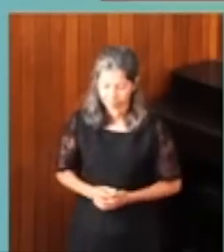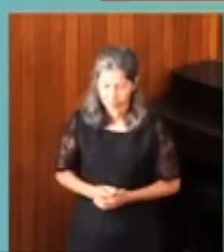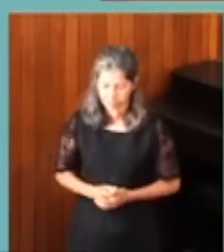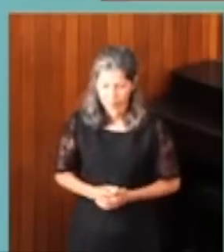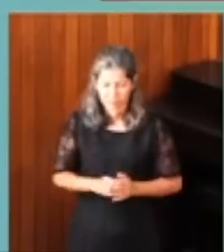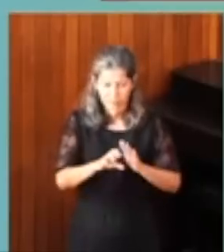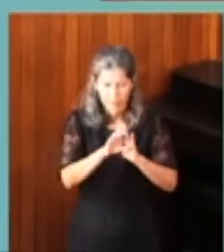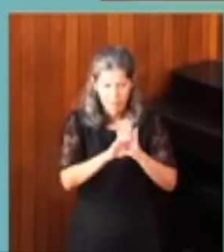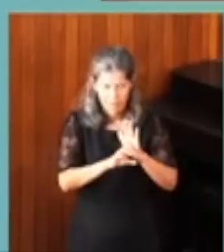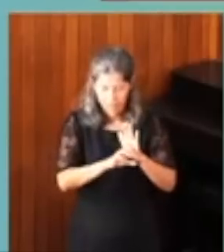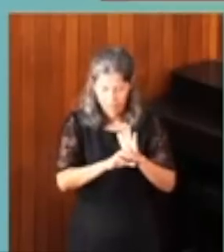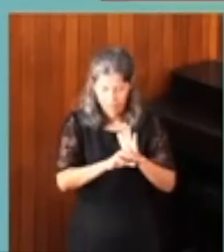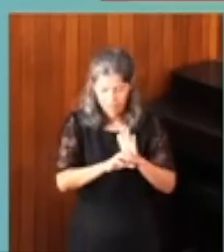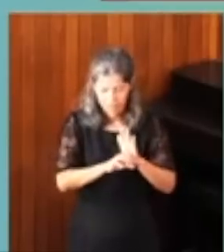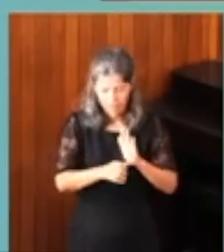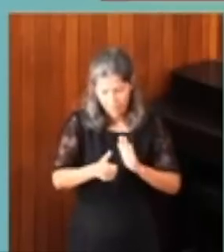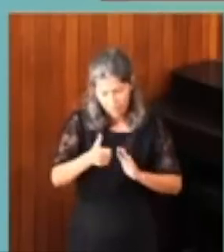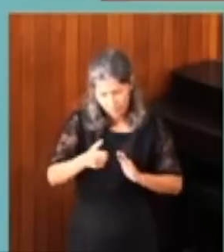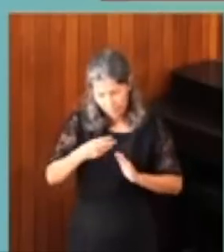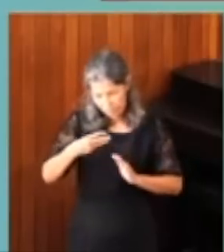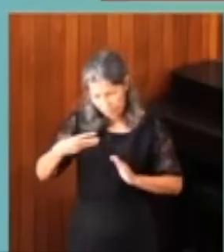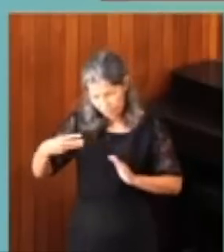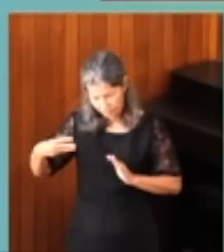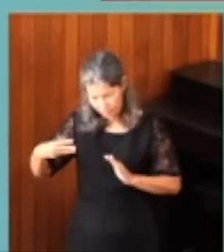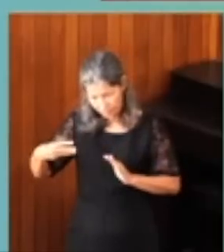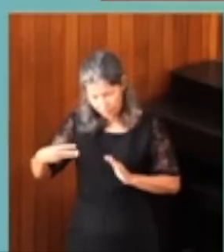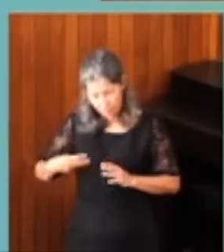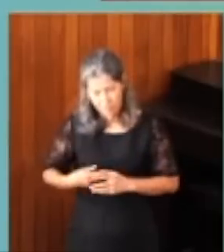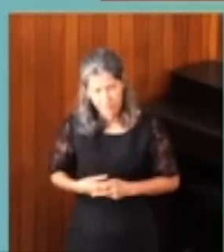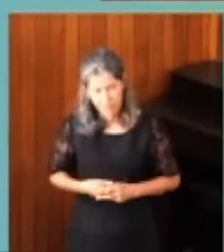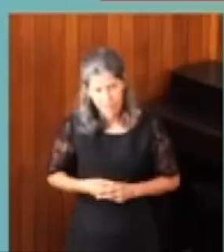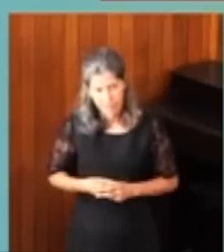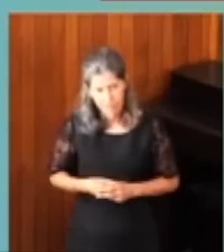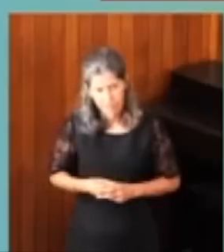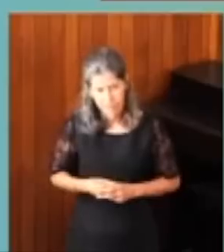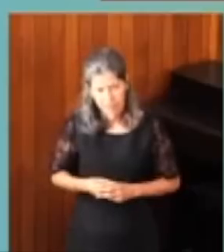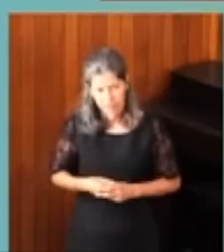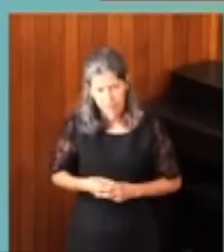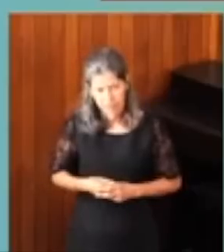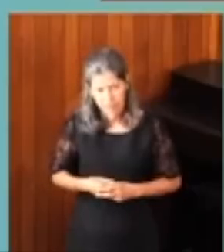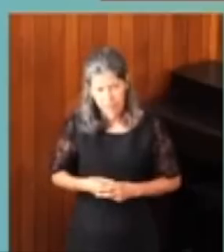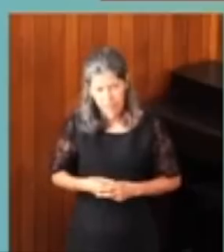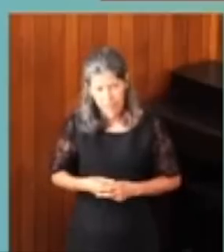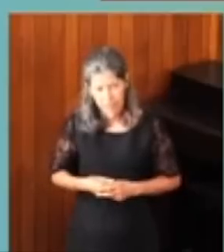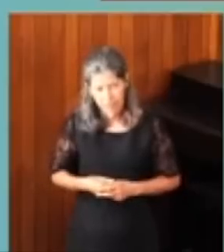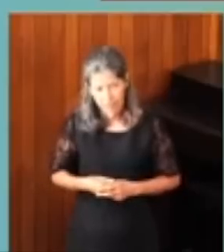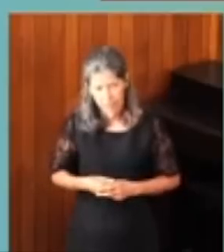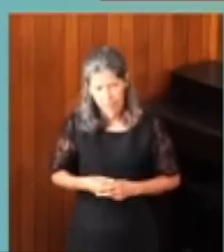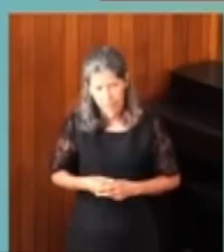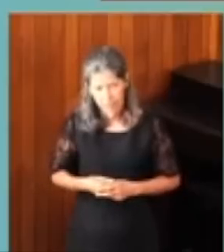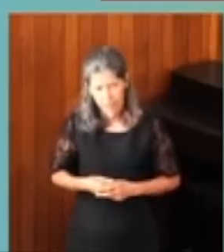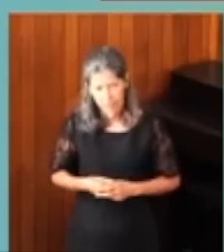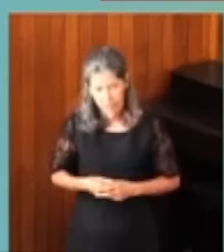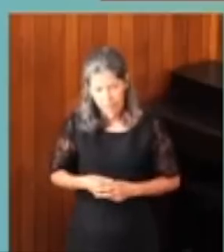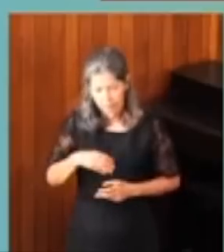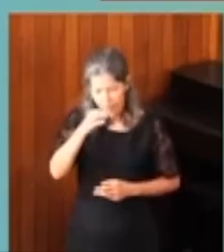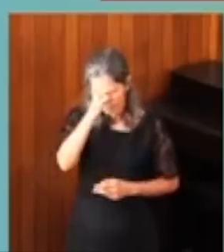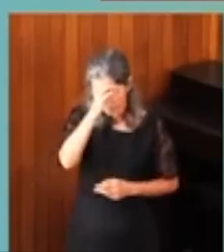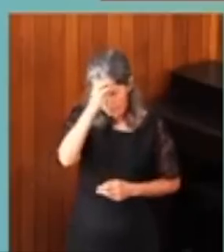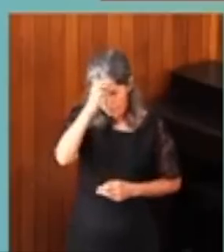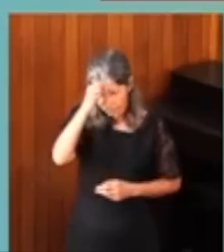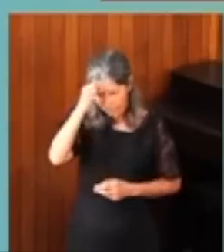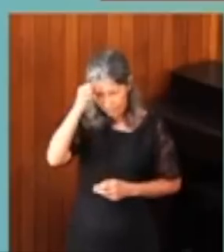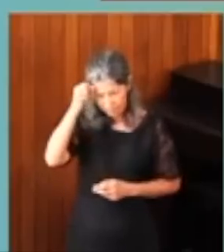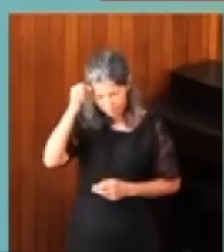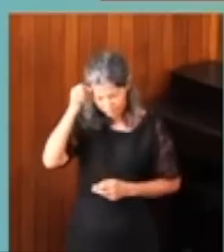conhecido do que o 12, geralmente? Porque ali estão as bestas famosas, a besta do mar, a besta da terra, a marca da besta, o decreto de